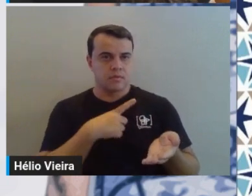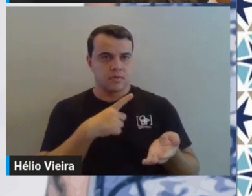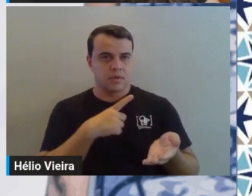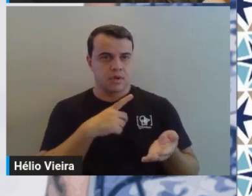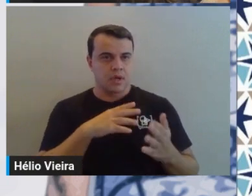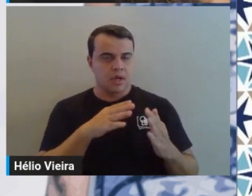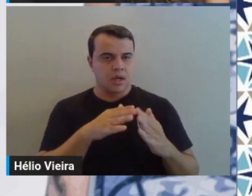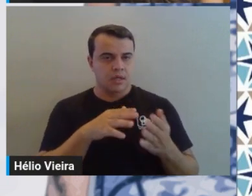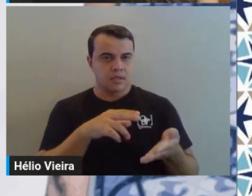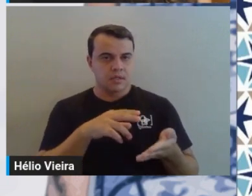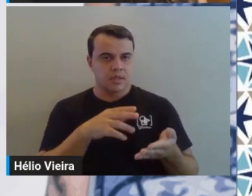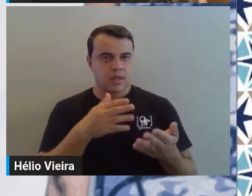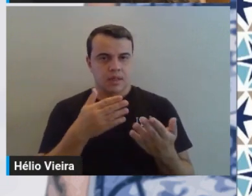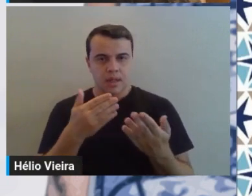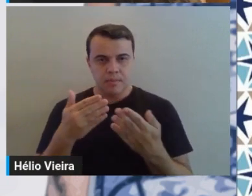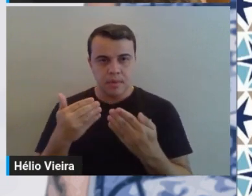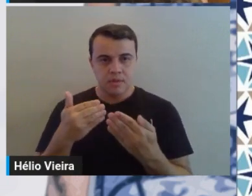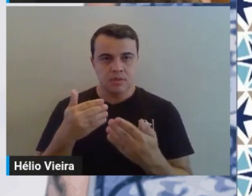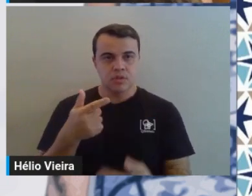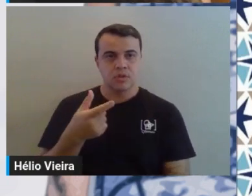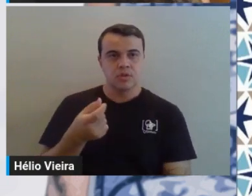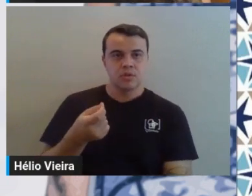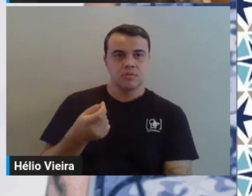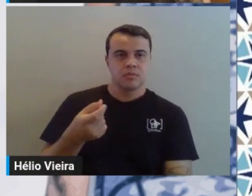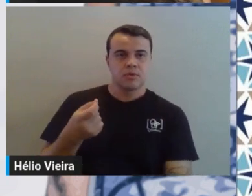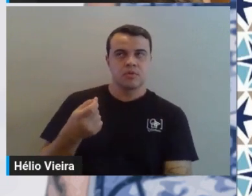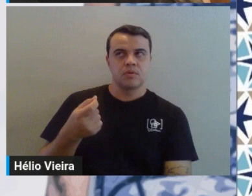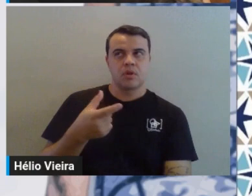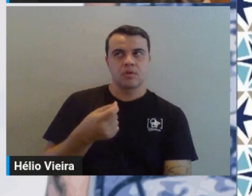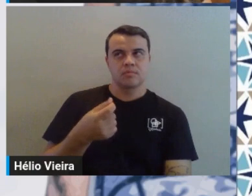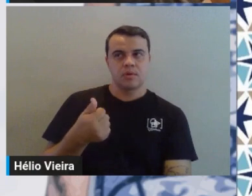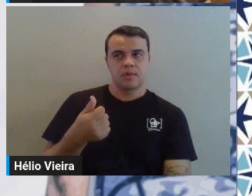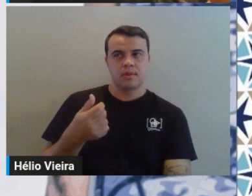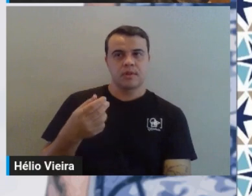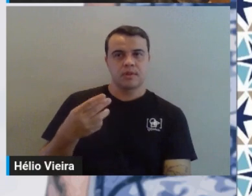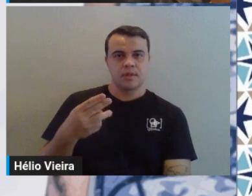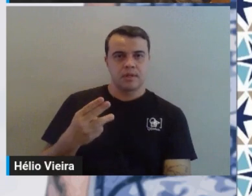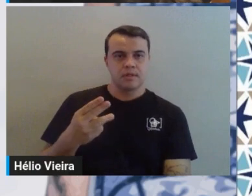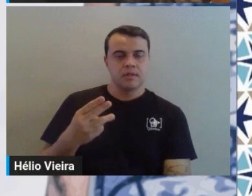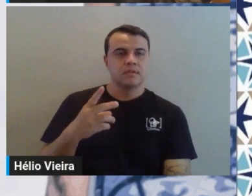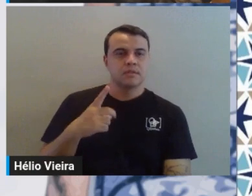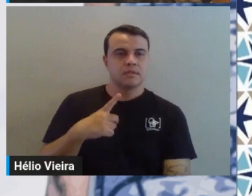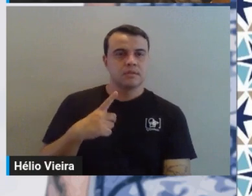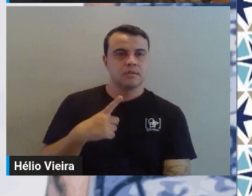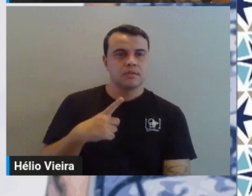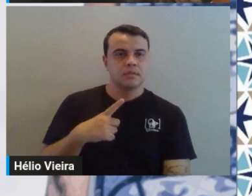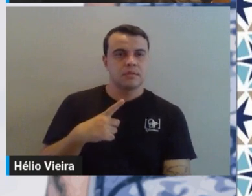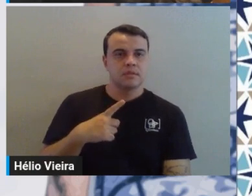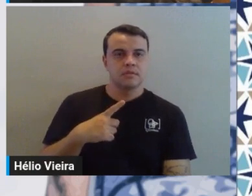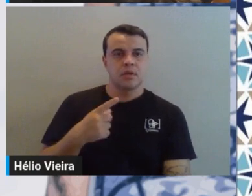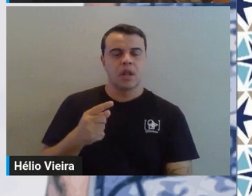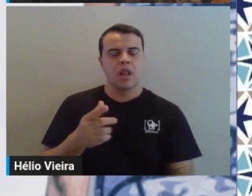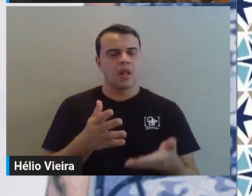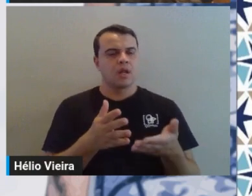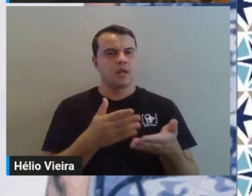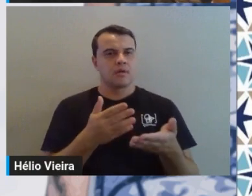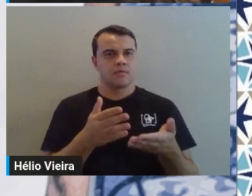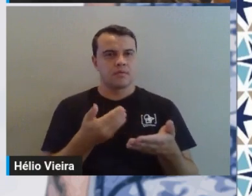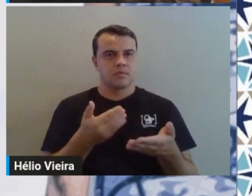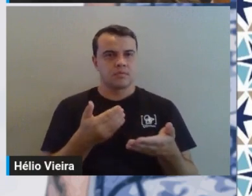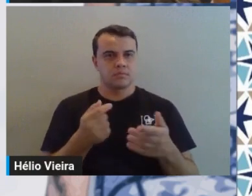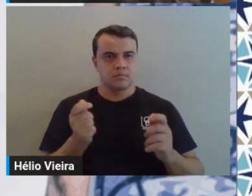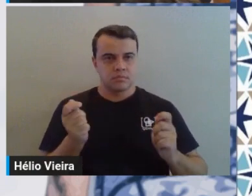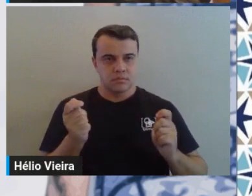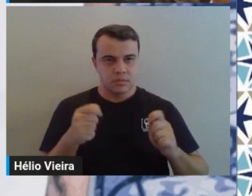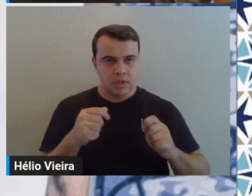Casa em Debate, de 2013, que é um livro uma